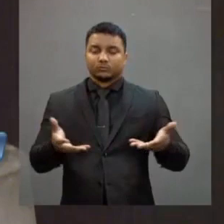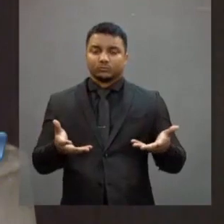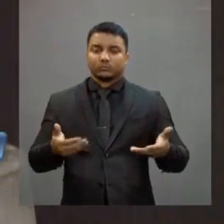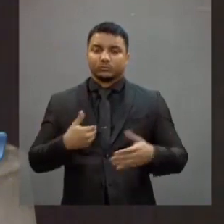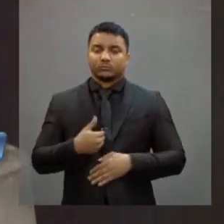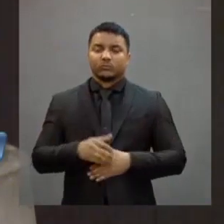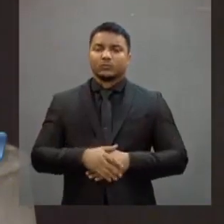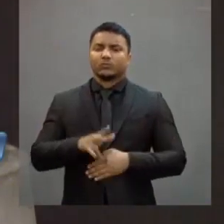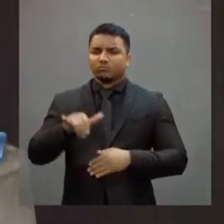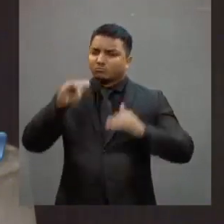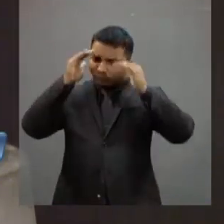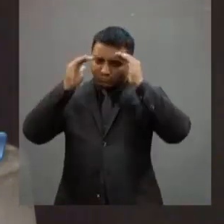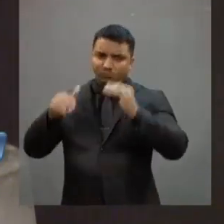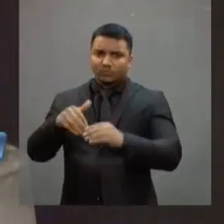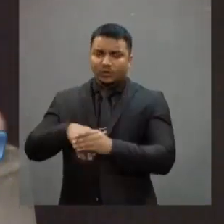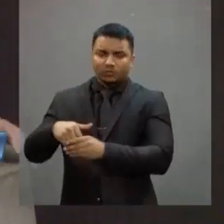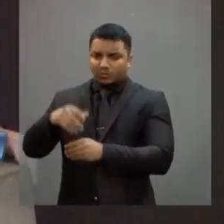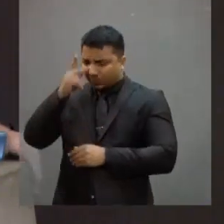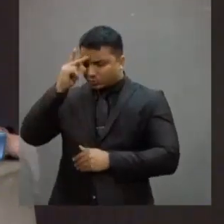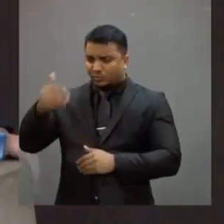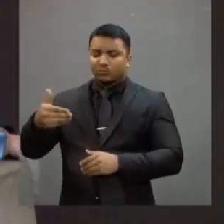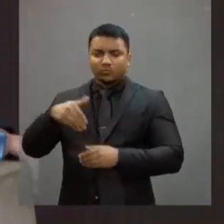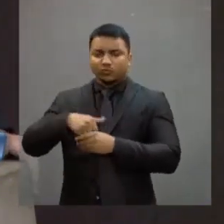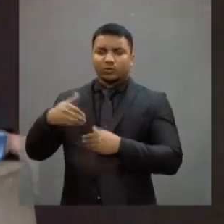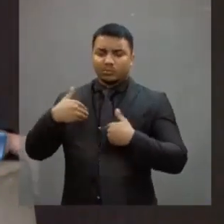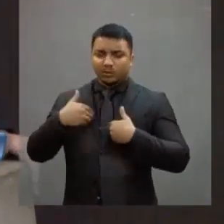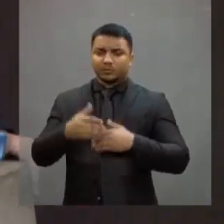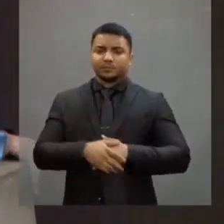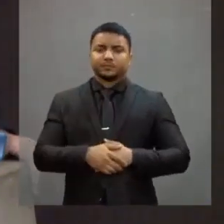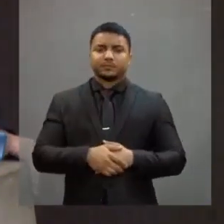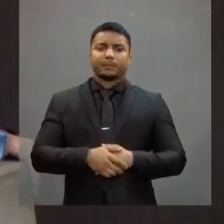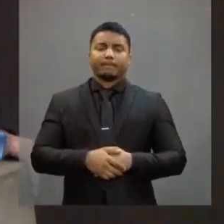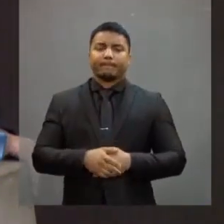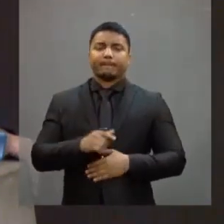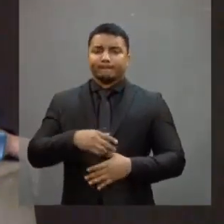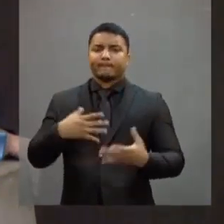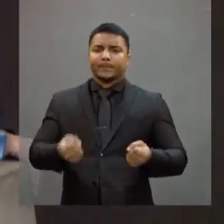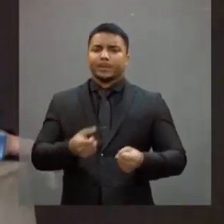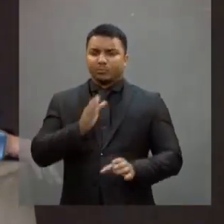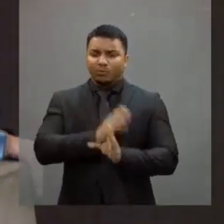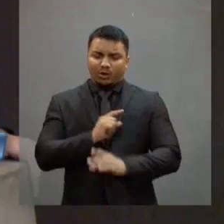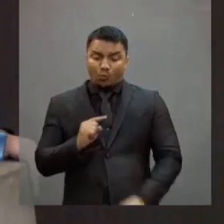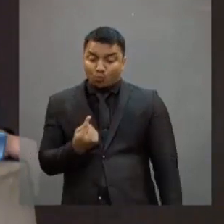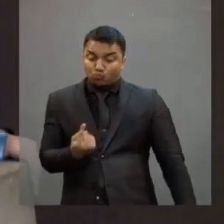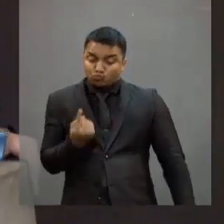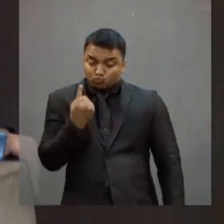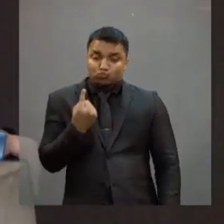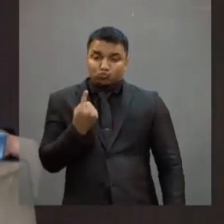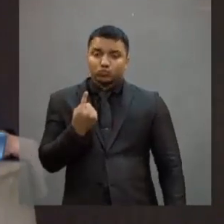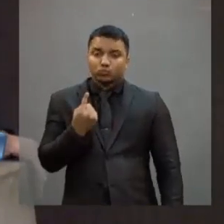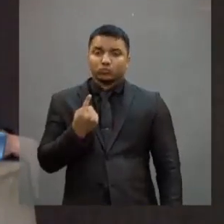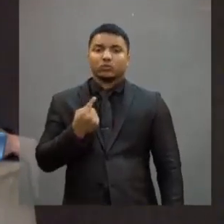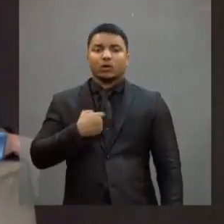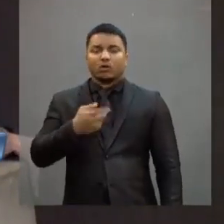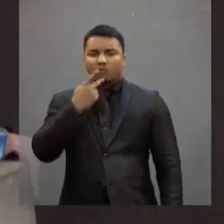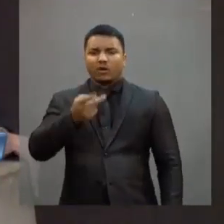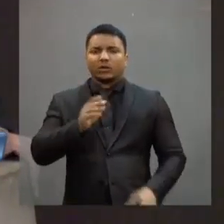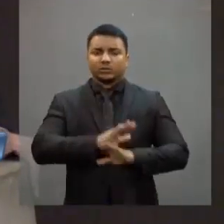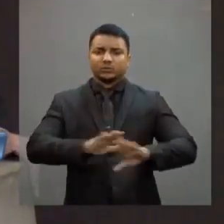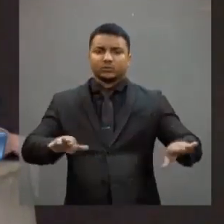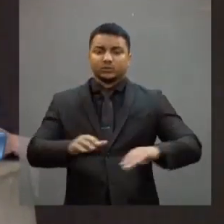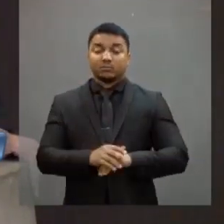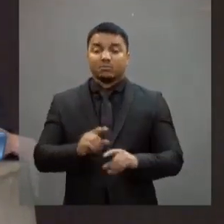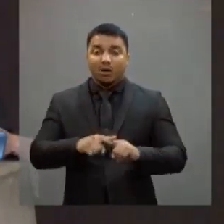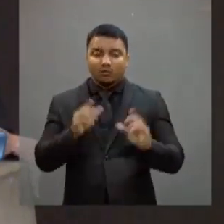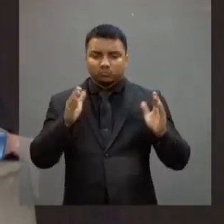aqui. Veja, eu reconheço o meu lugar de minoria absoluta, e é deste lugar que eu falo, mas eu quero falar